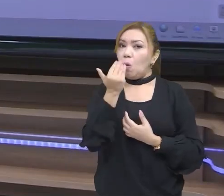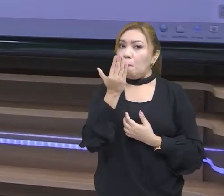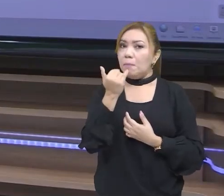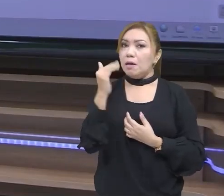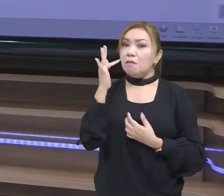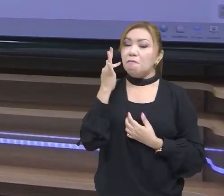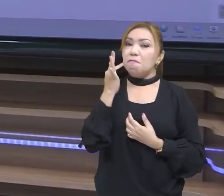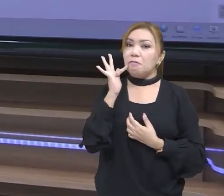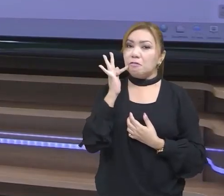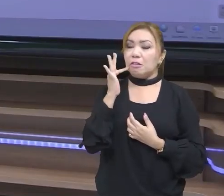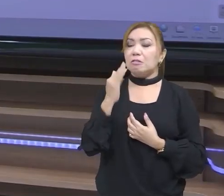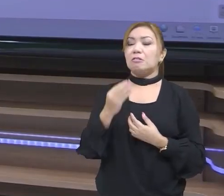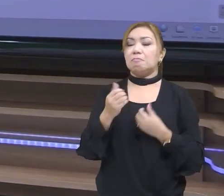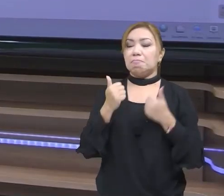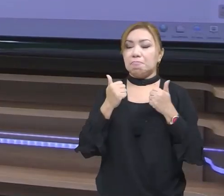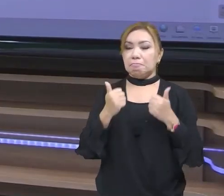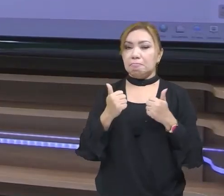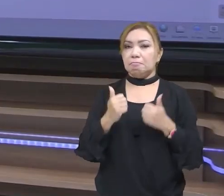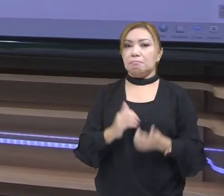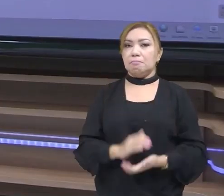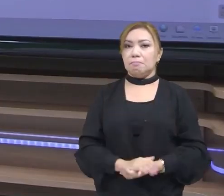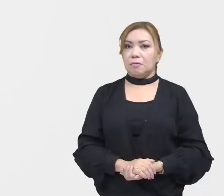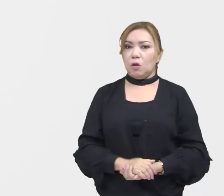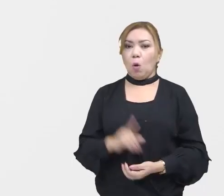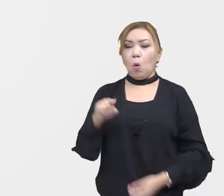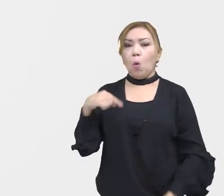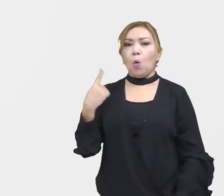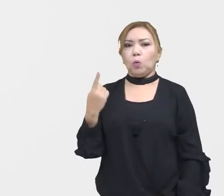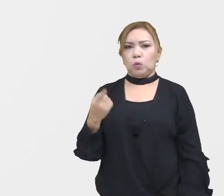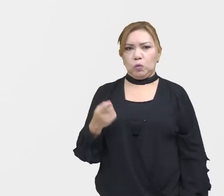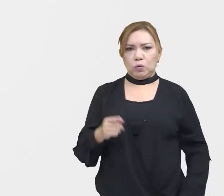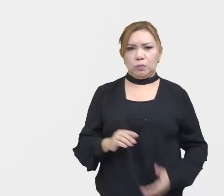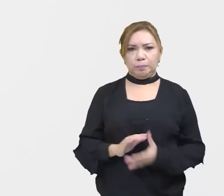Outro tipo de alimento são os lipídios.